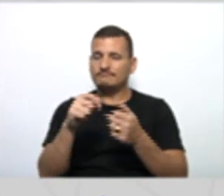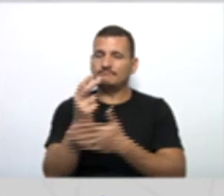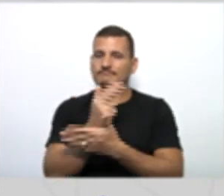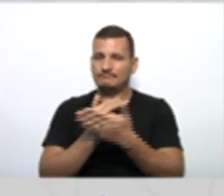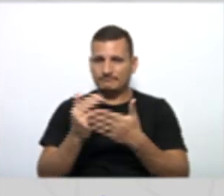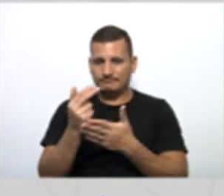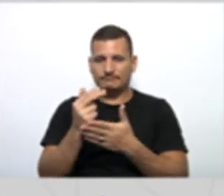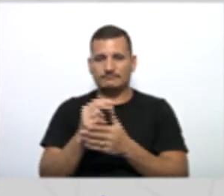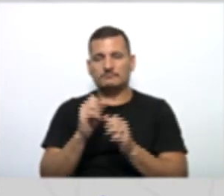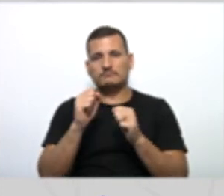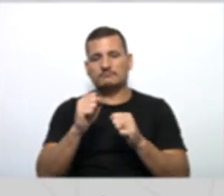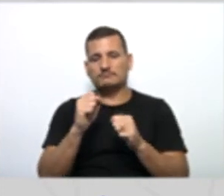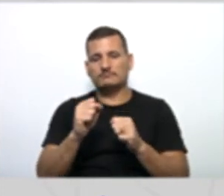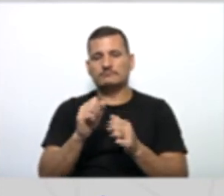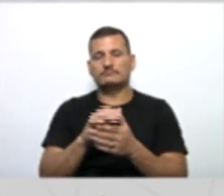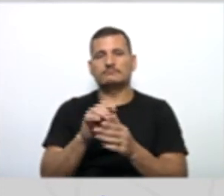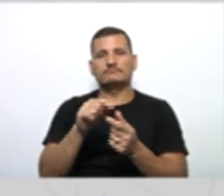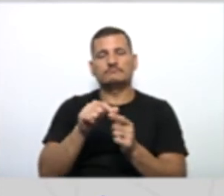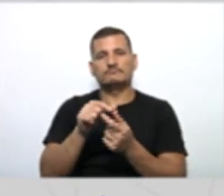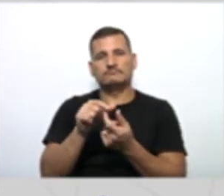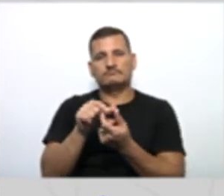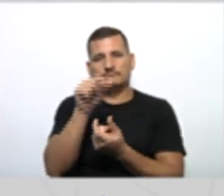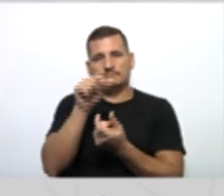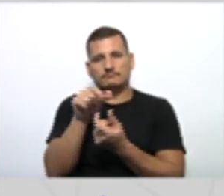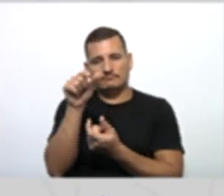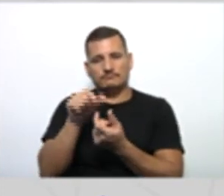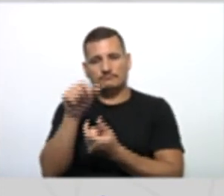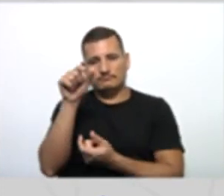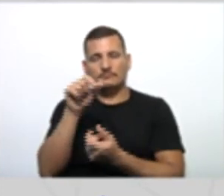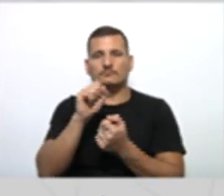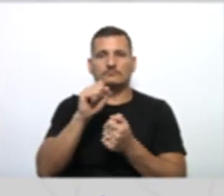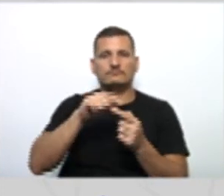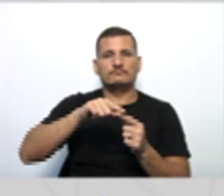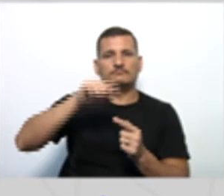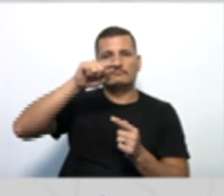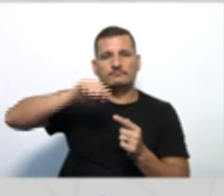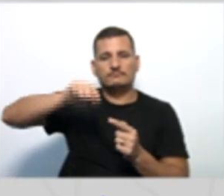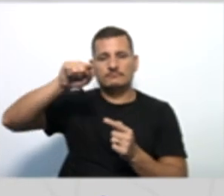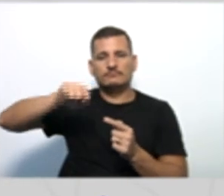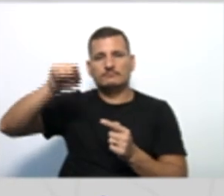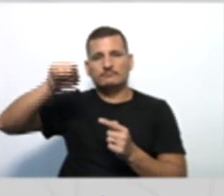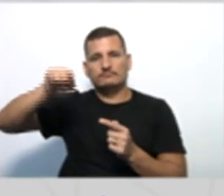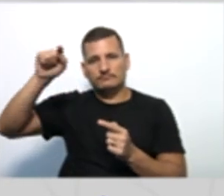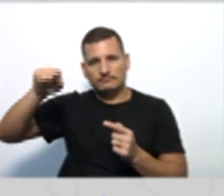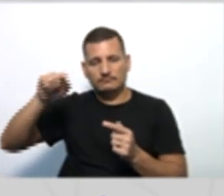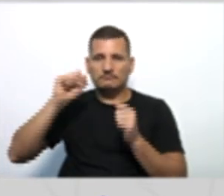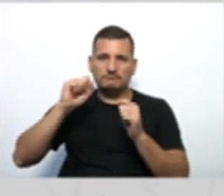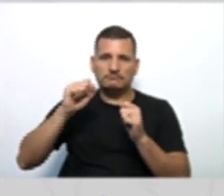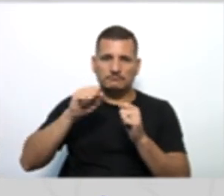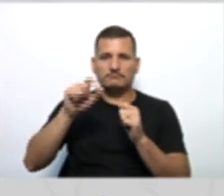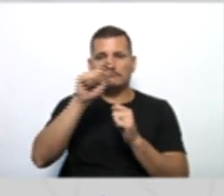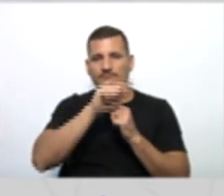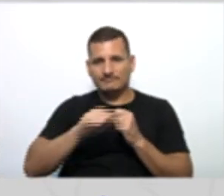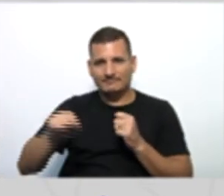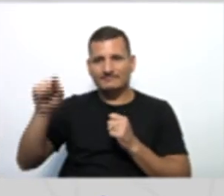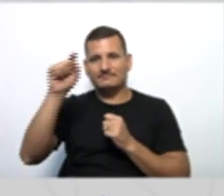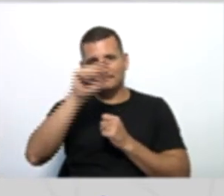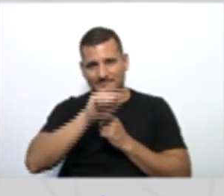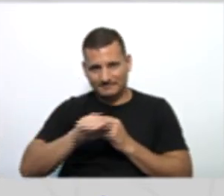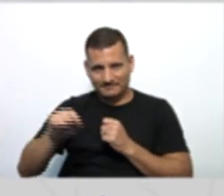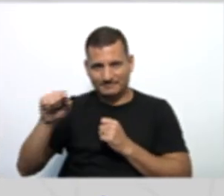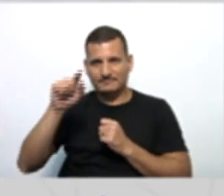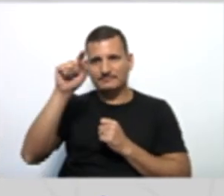gráfico. Pode ser em barra, pode ser em linha, pode ser em pizza. Aí fica a critério de